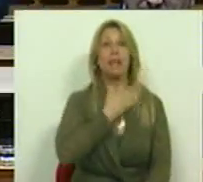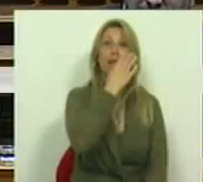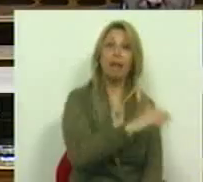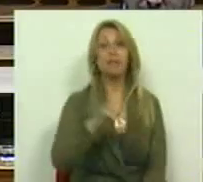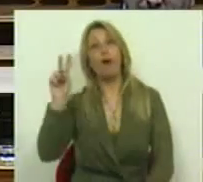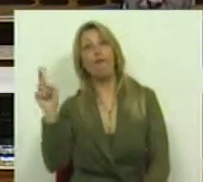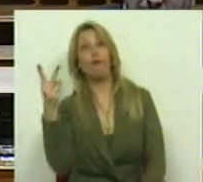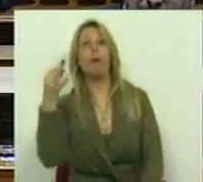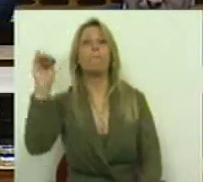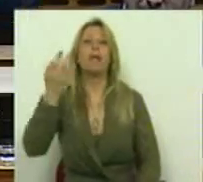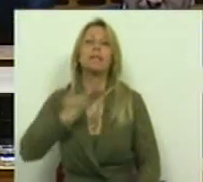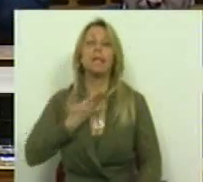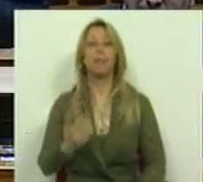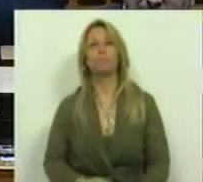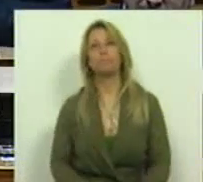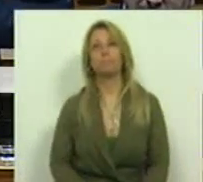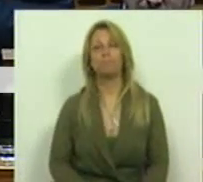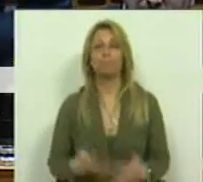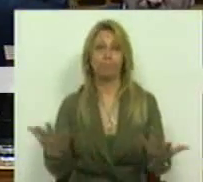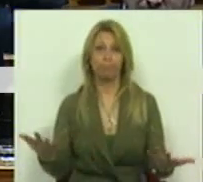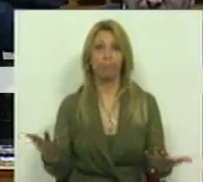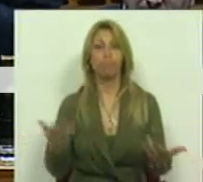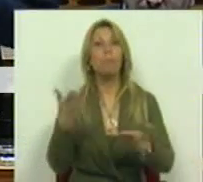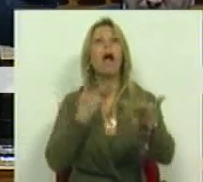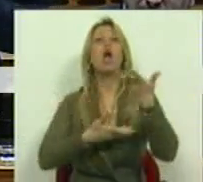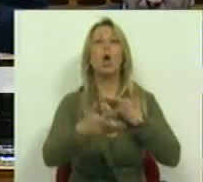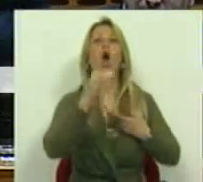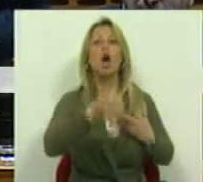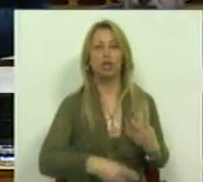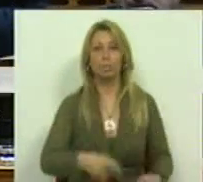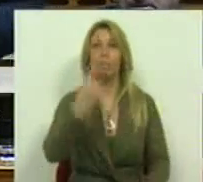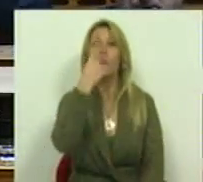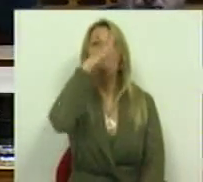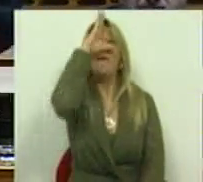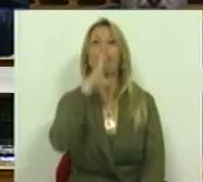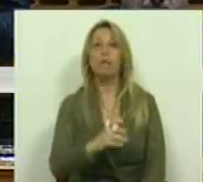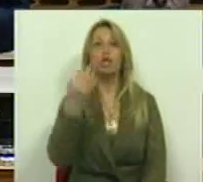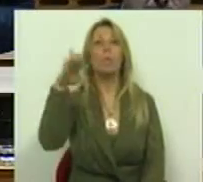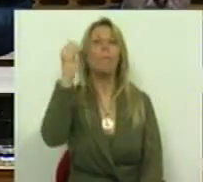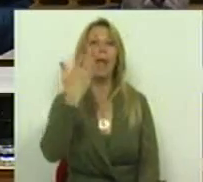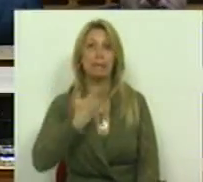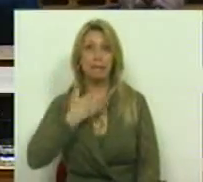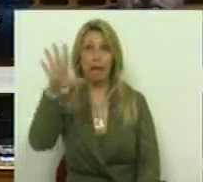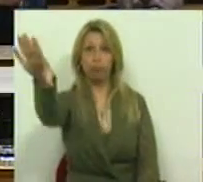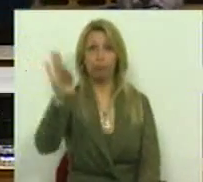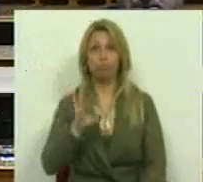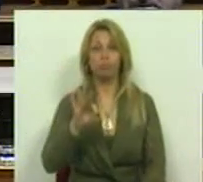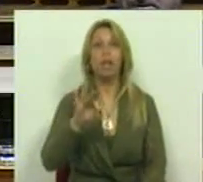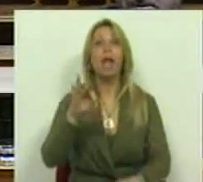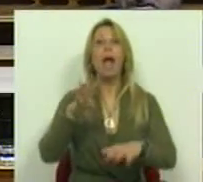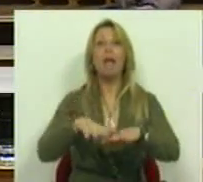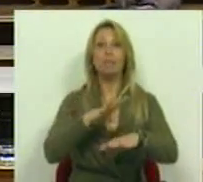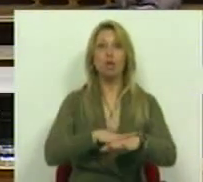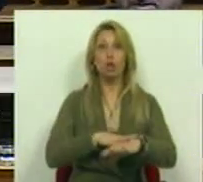PSD. Quando, em contrapartida, um ministro do PSD nomeia administrações, já não há